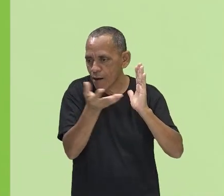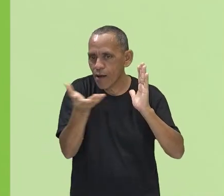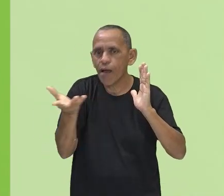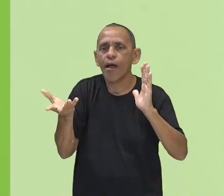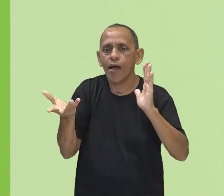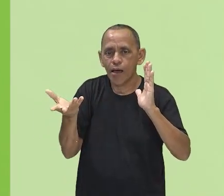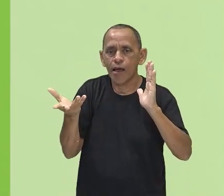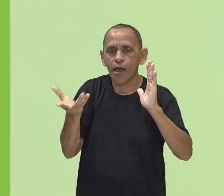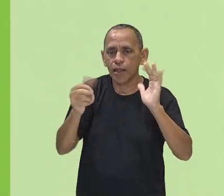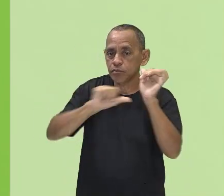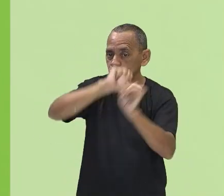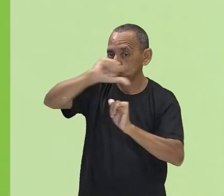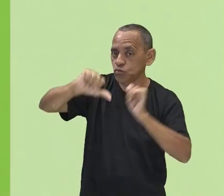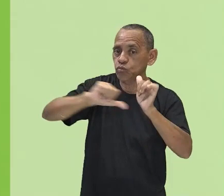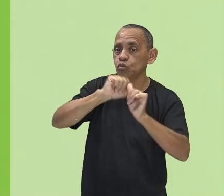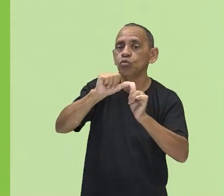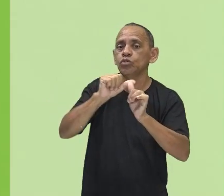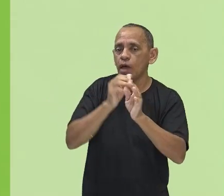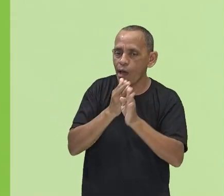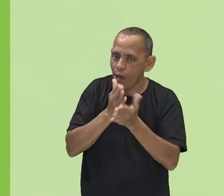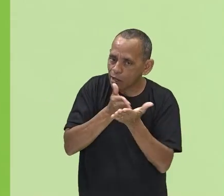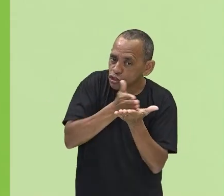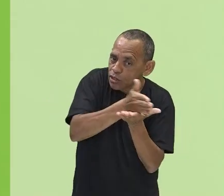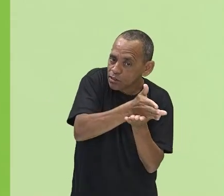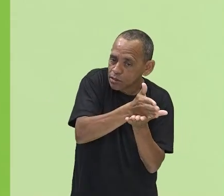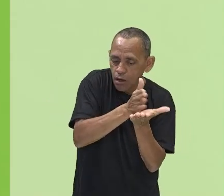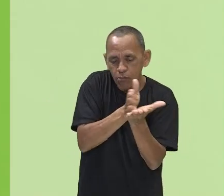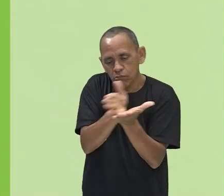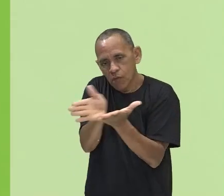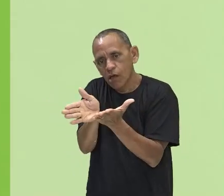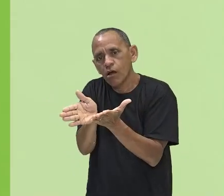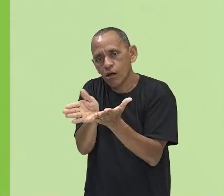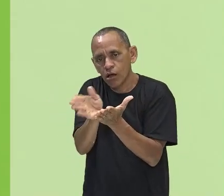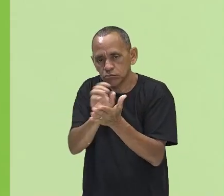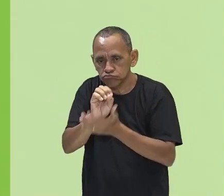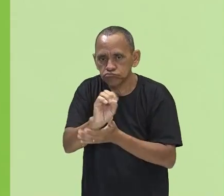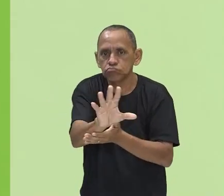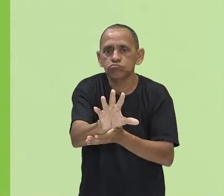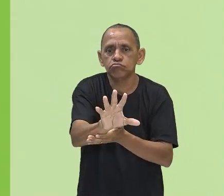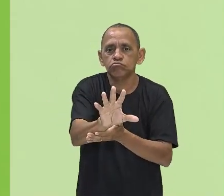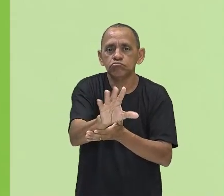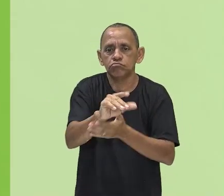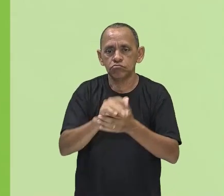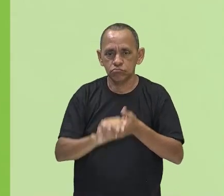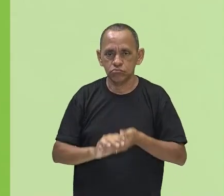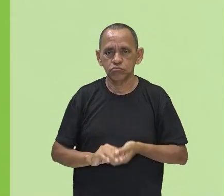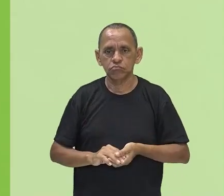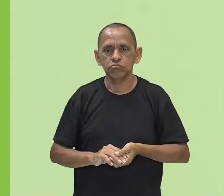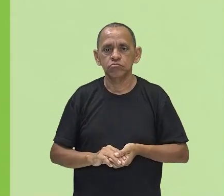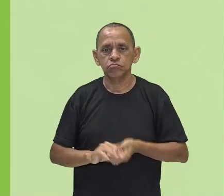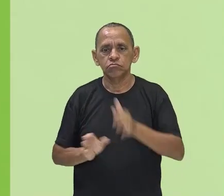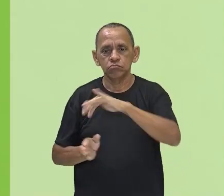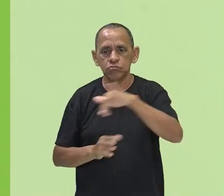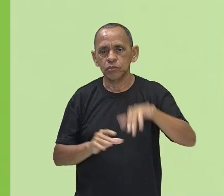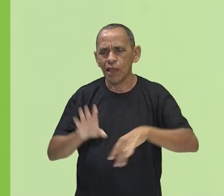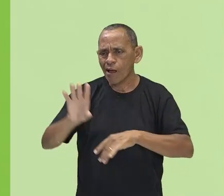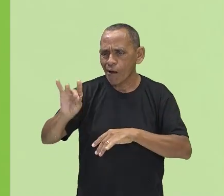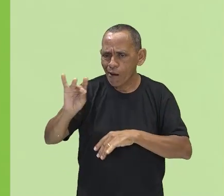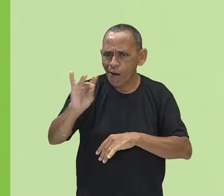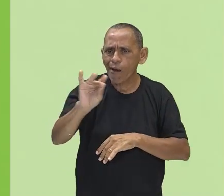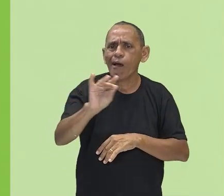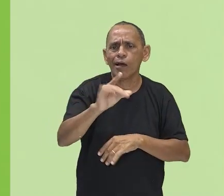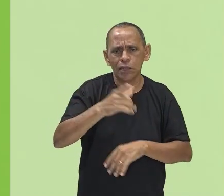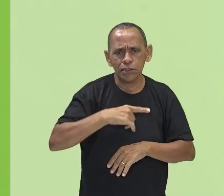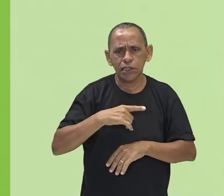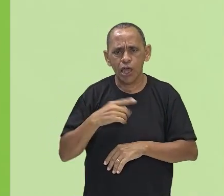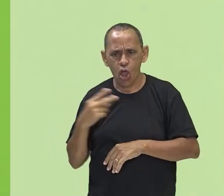acontece? Muda-se ali a direção de propagação, tá certo? Cada meio, ele tem aquele valor de